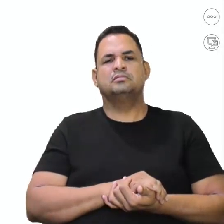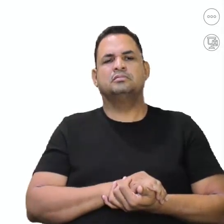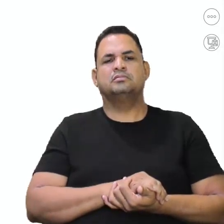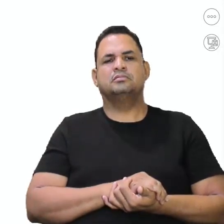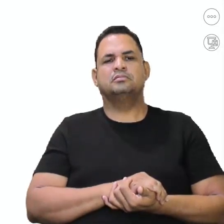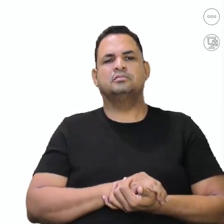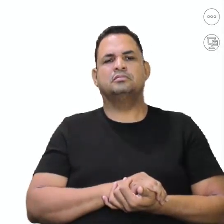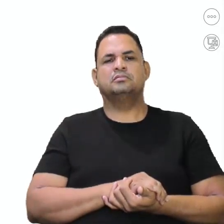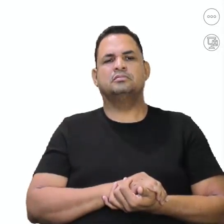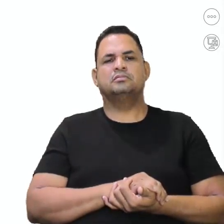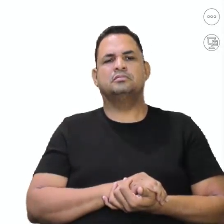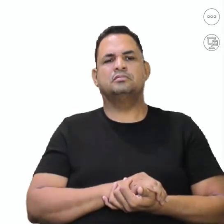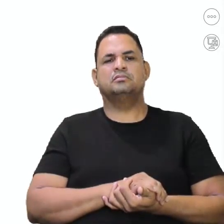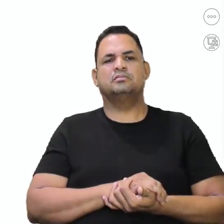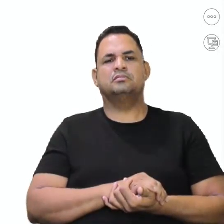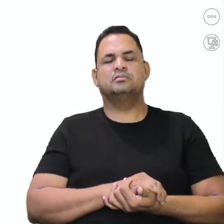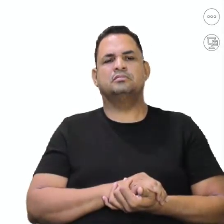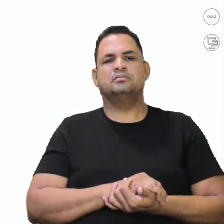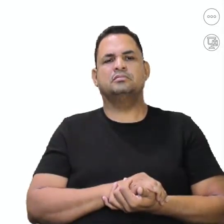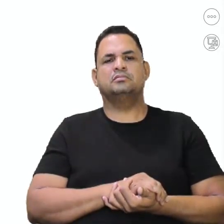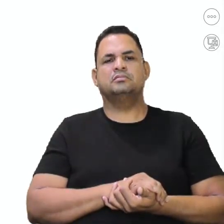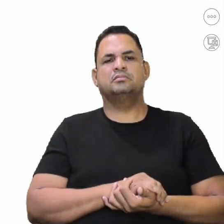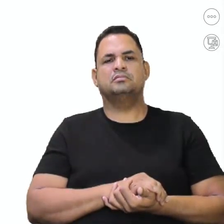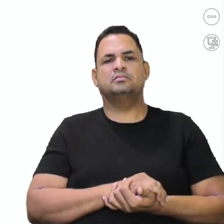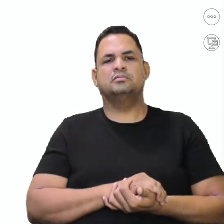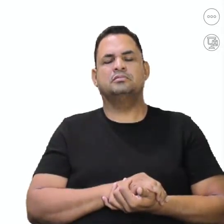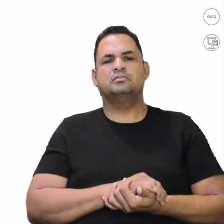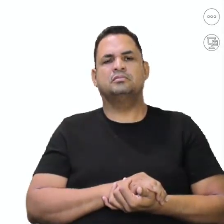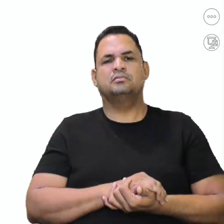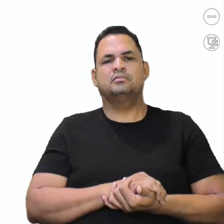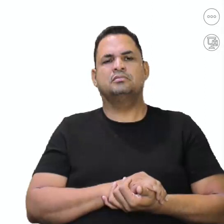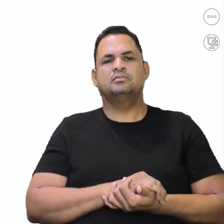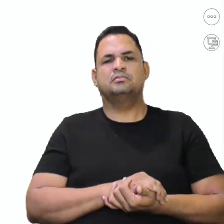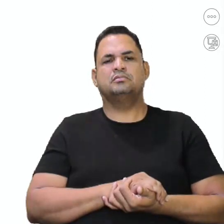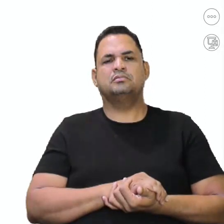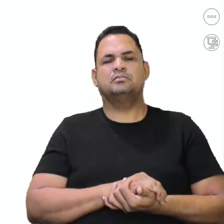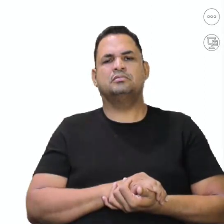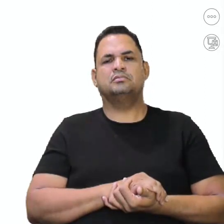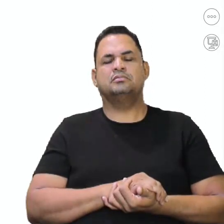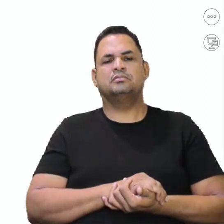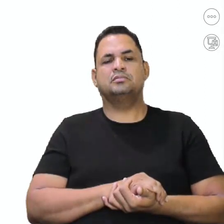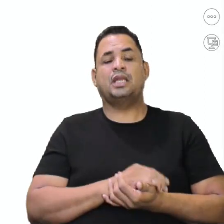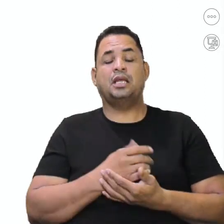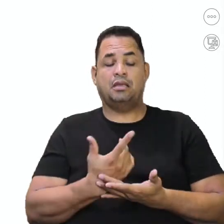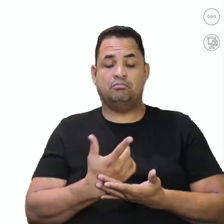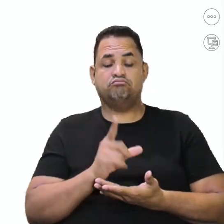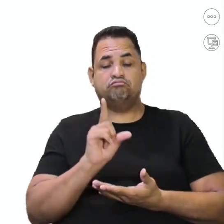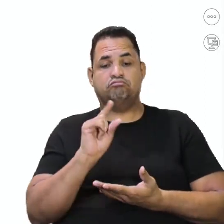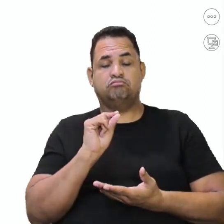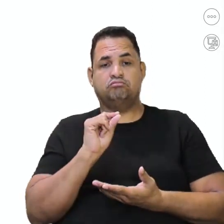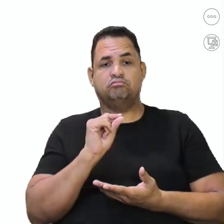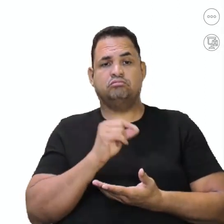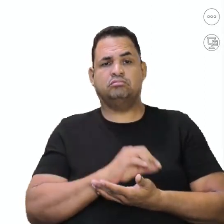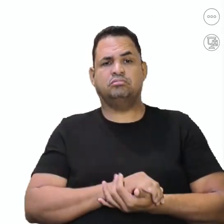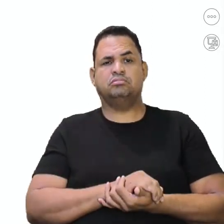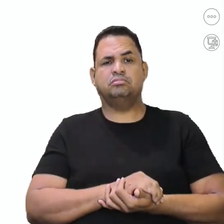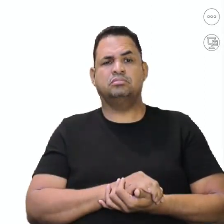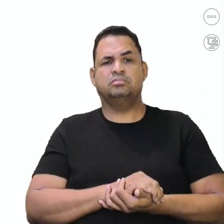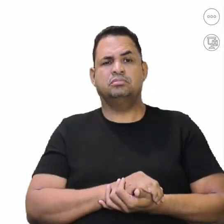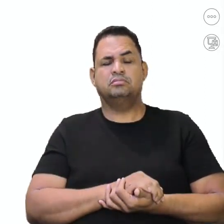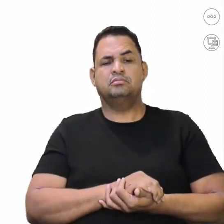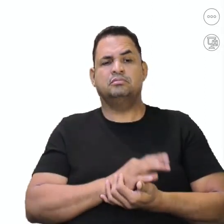Eu falo interview ou falo interview. Eu prefiro cortar esse